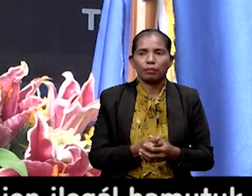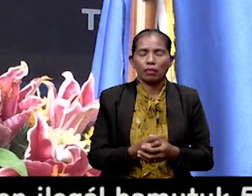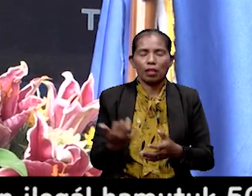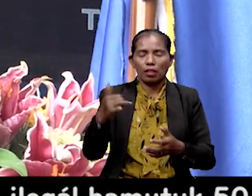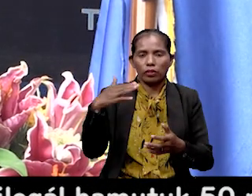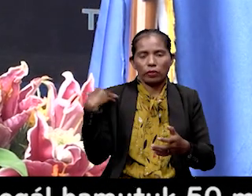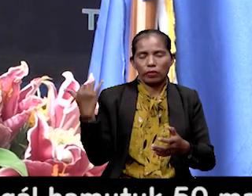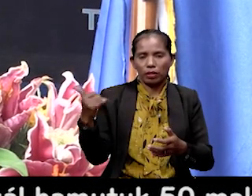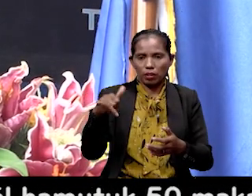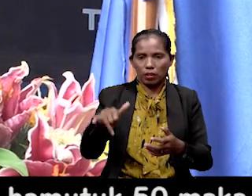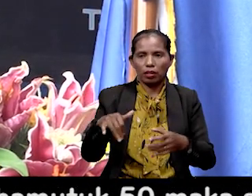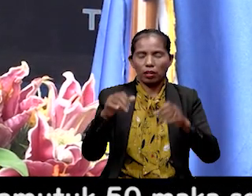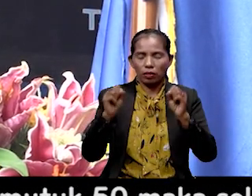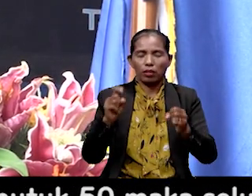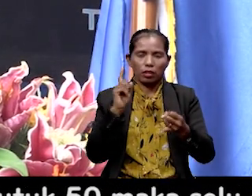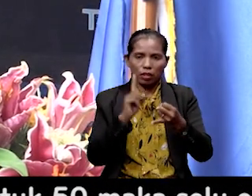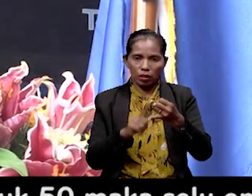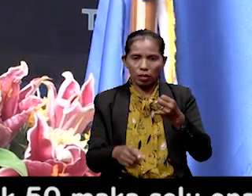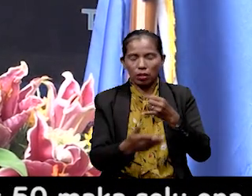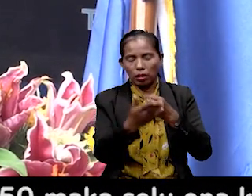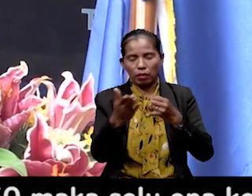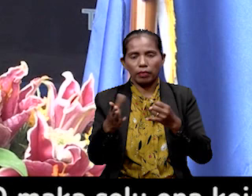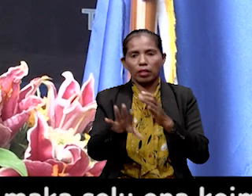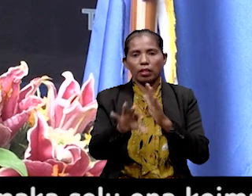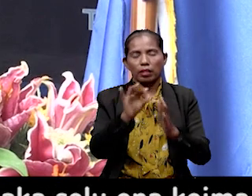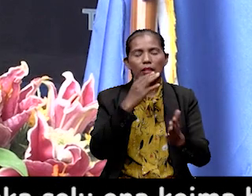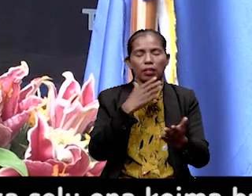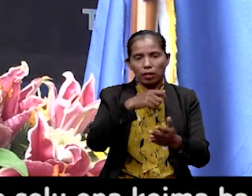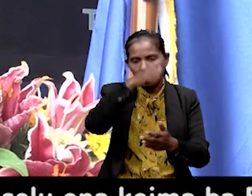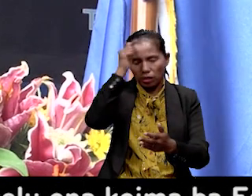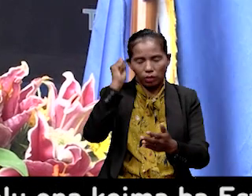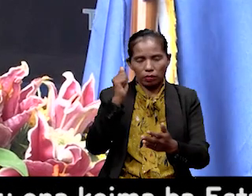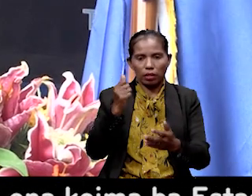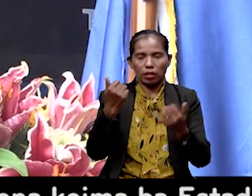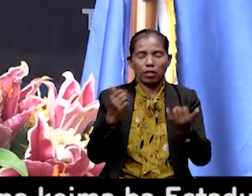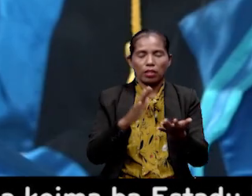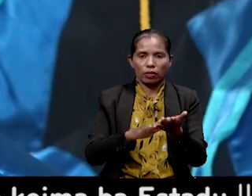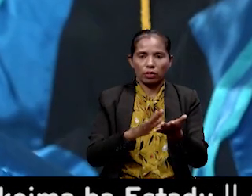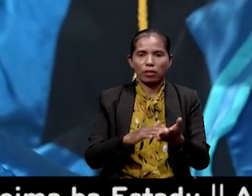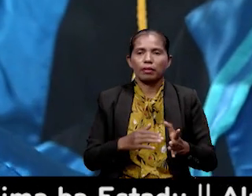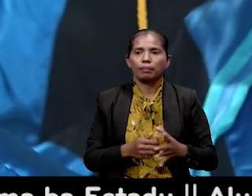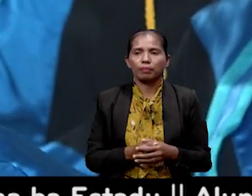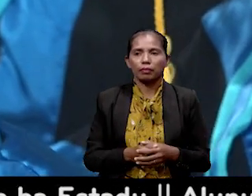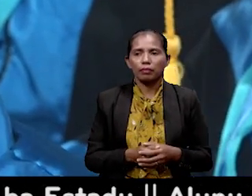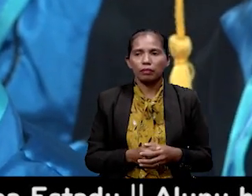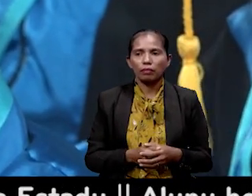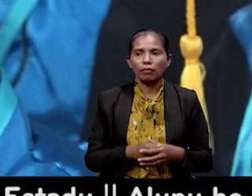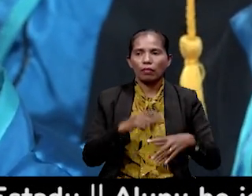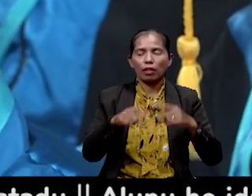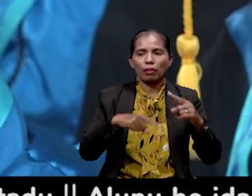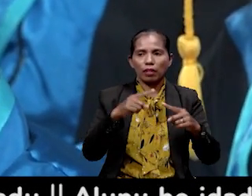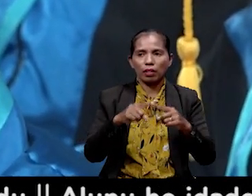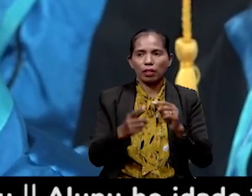Sira, onde eu costumei e me retrocesso e o percurso acadêmico de ele. Mas aqui,